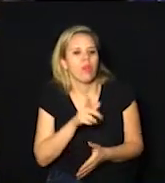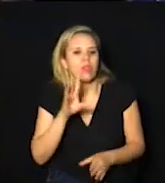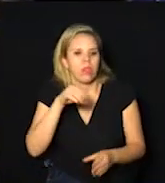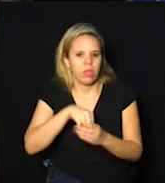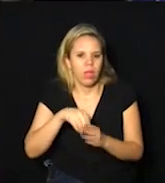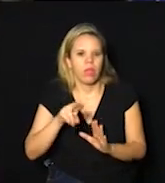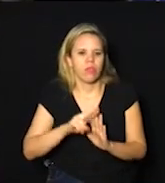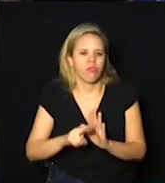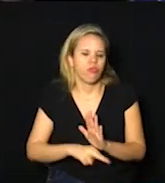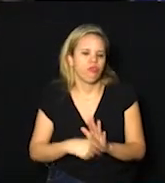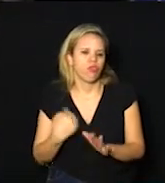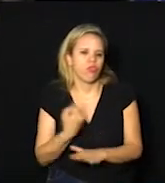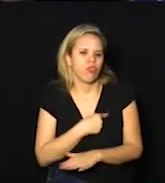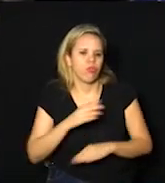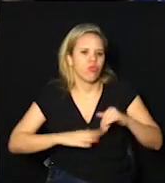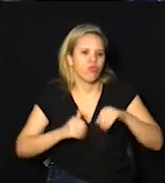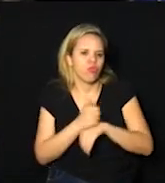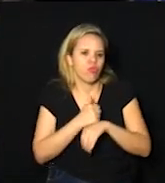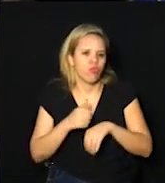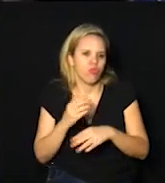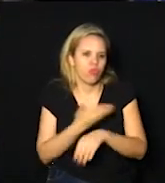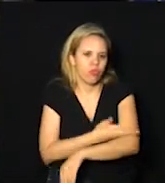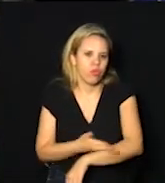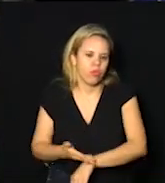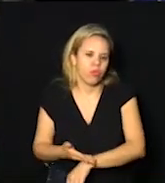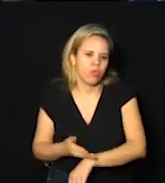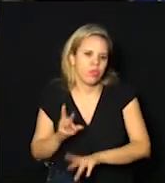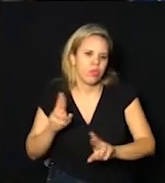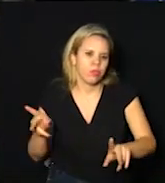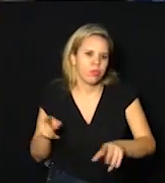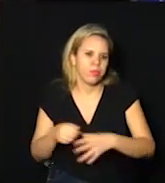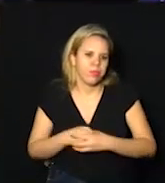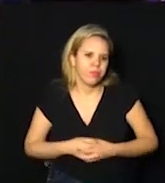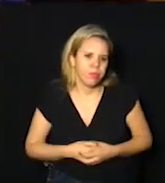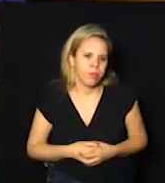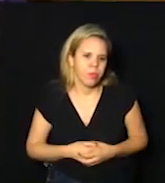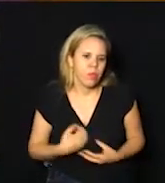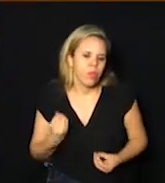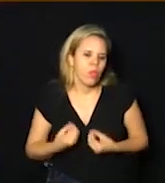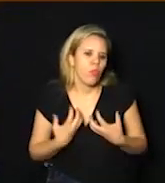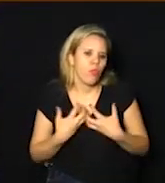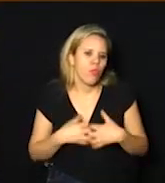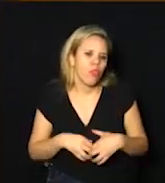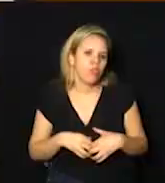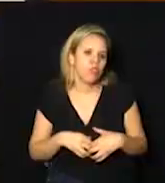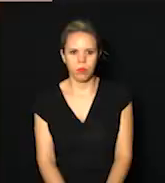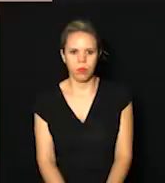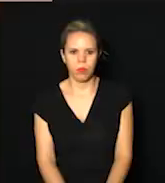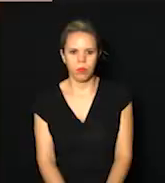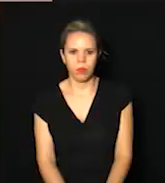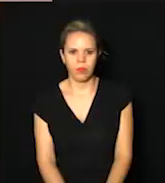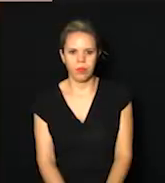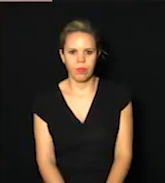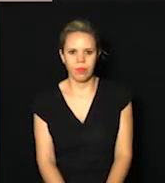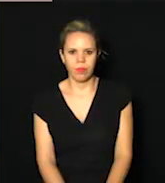diretrizes, nossos profissionais já estão acostumados, é diferente de como funciona a rede estadual.